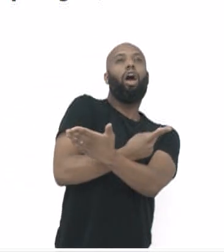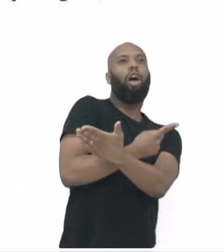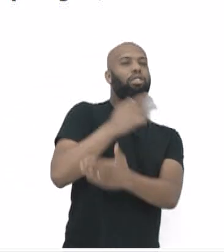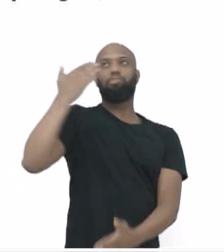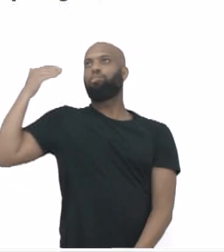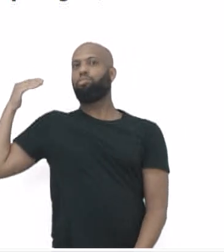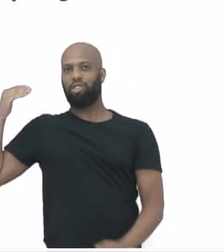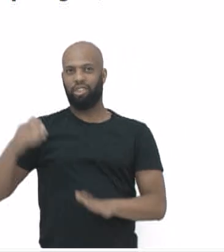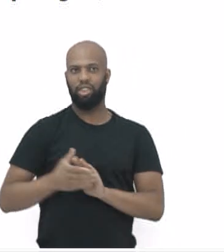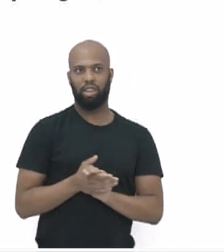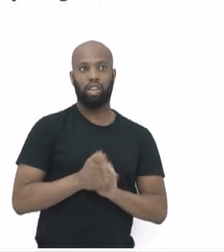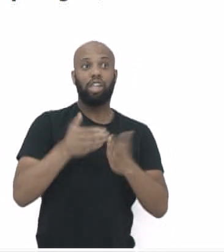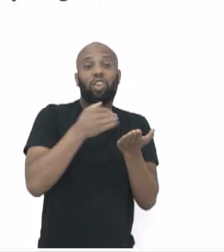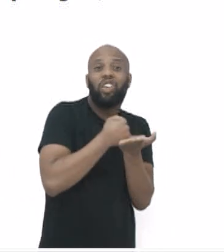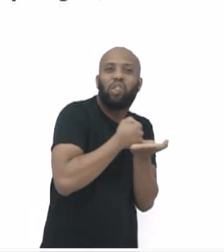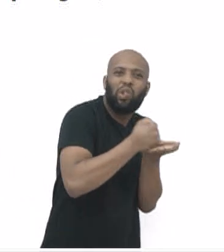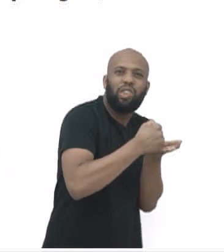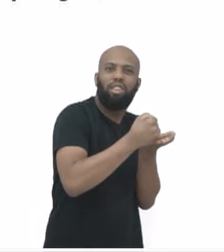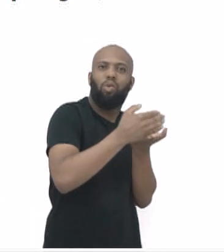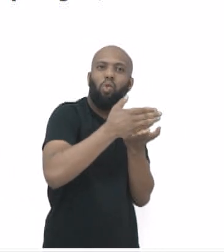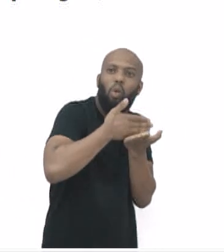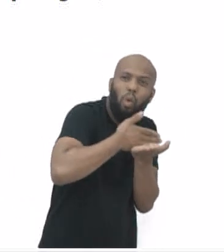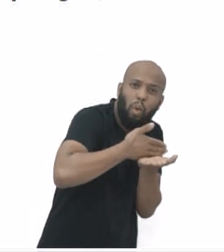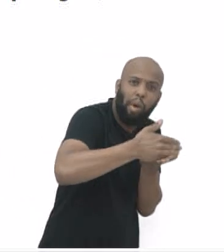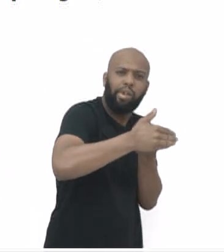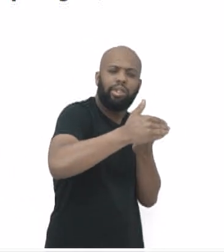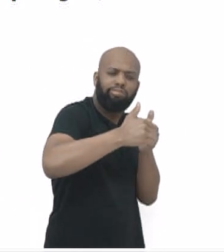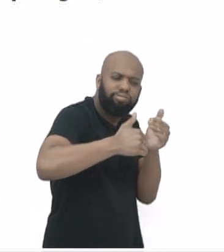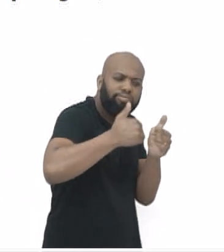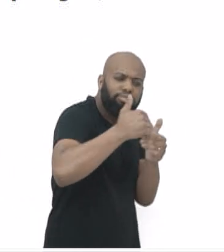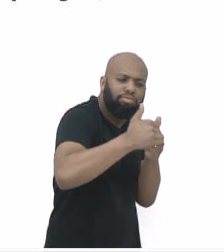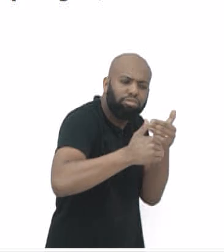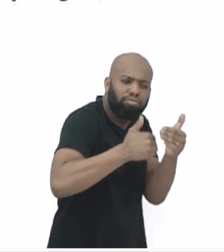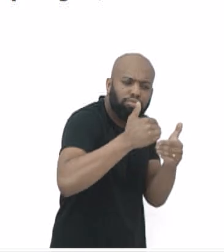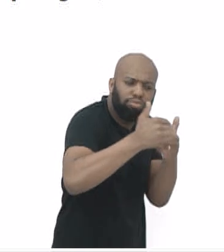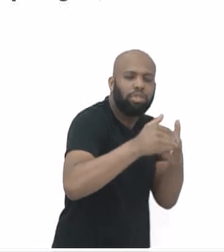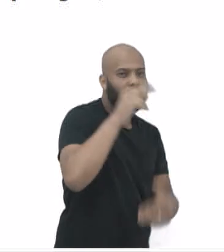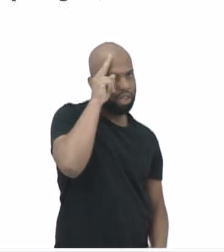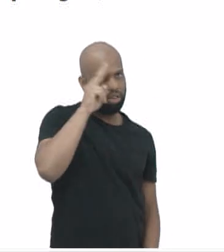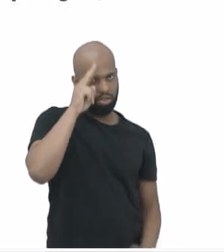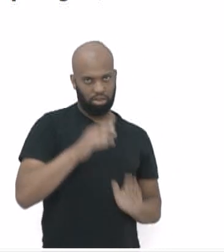Então, o desenvolvimento, onde acontece a complicação, que vai lembrar conflito.